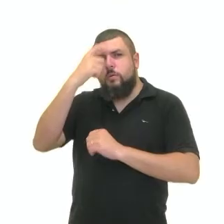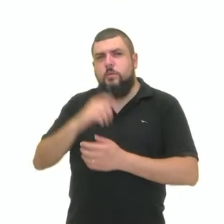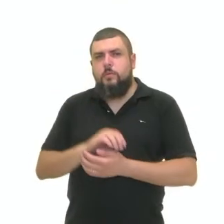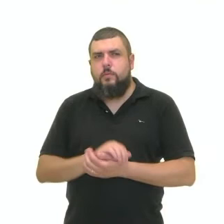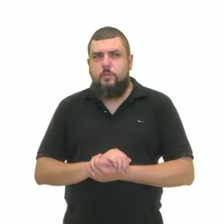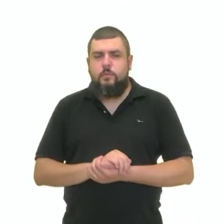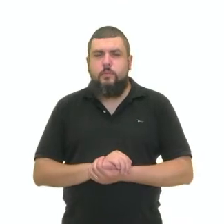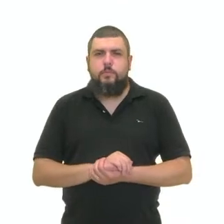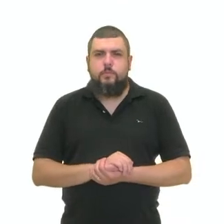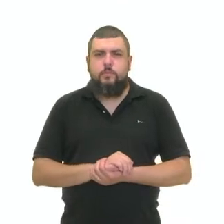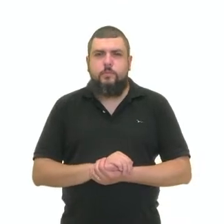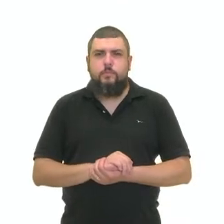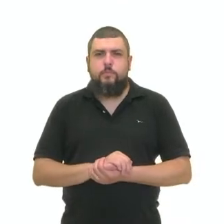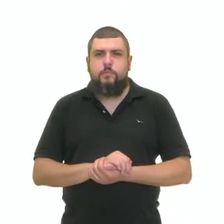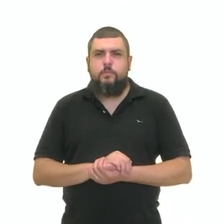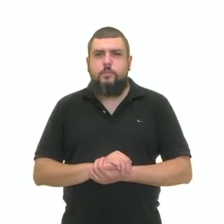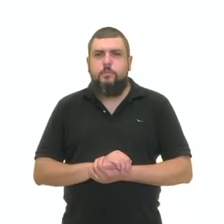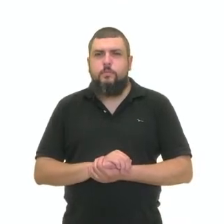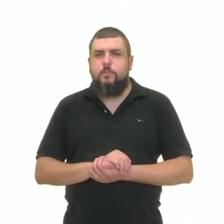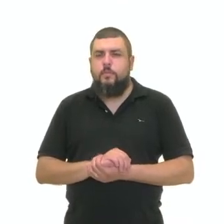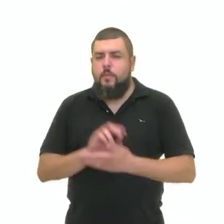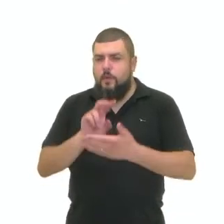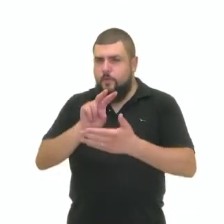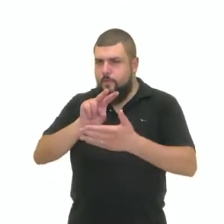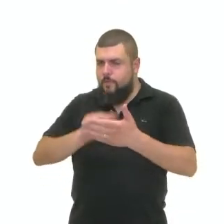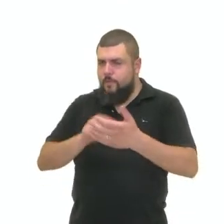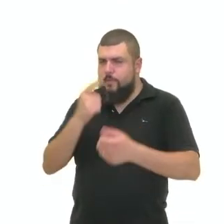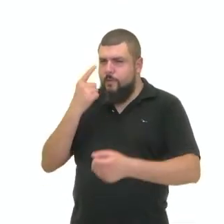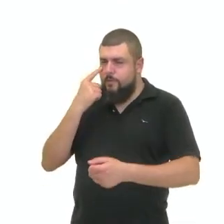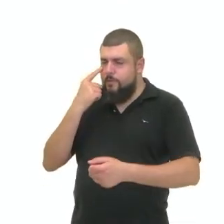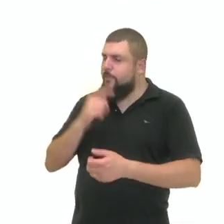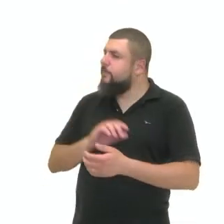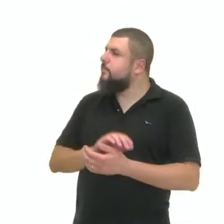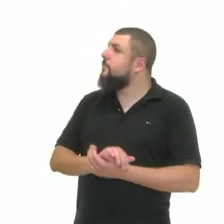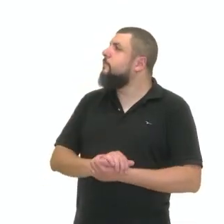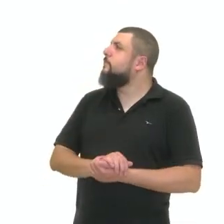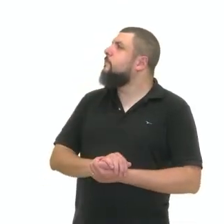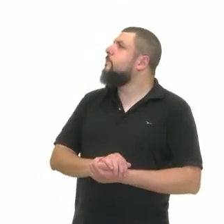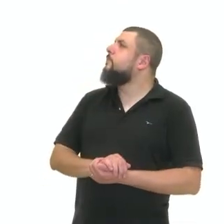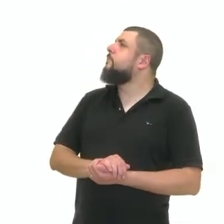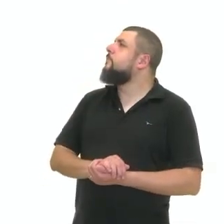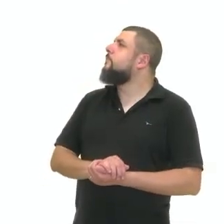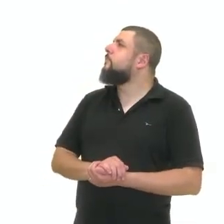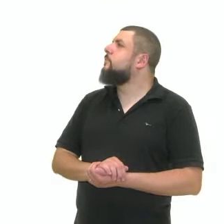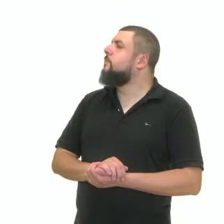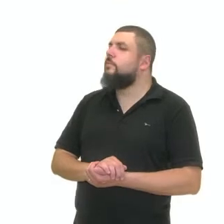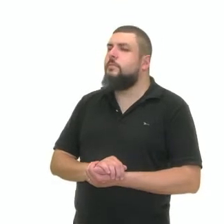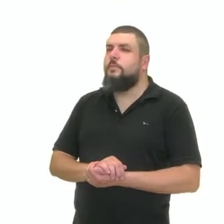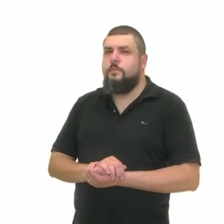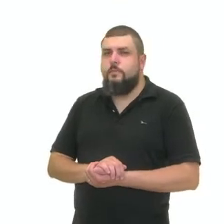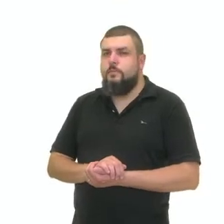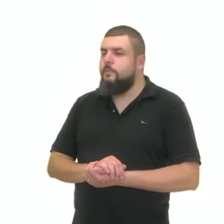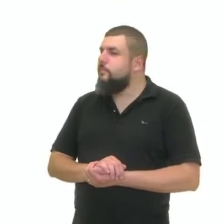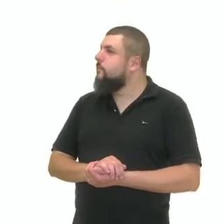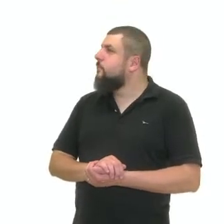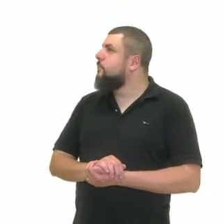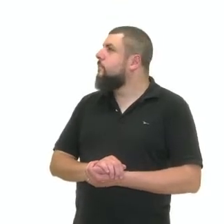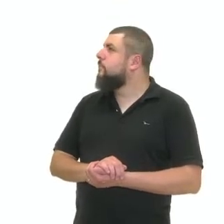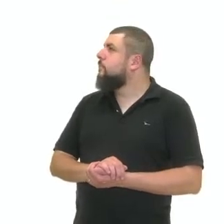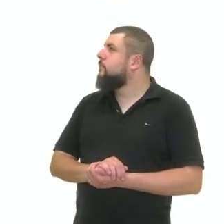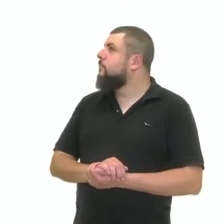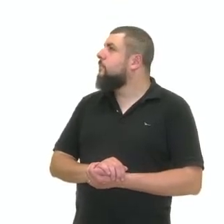Após a Primeira Guerra Mundial, as questões da dominação colonial ficaram mais claras. Por isso, Gandhi lidera 3 grandes